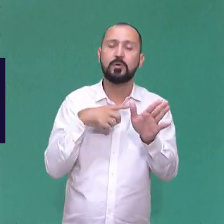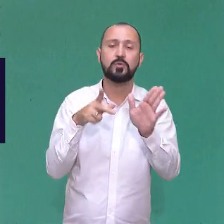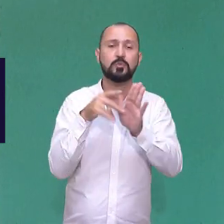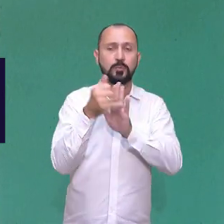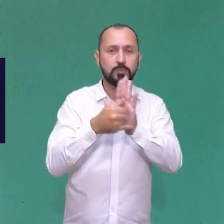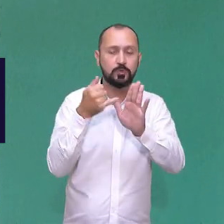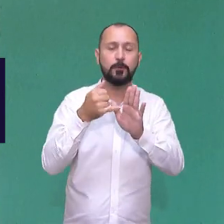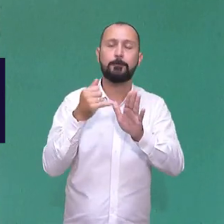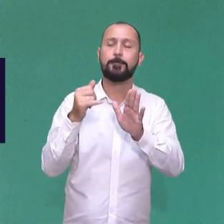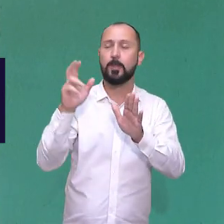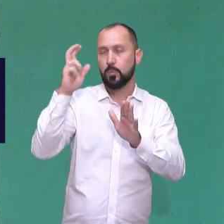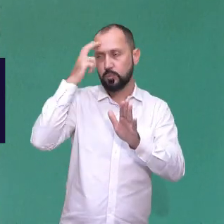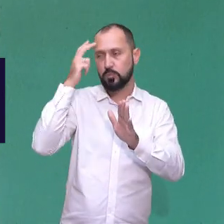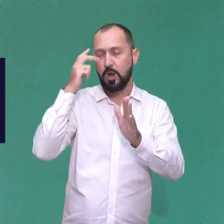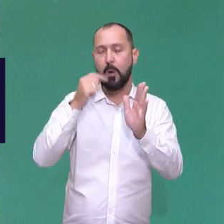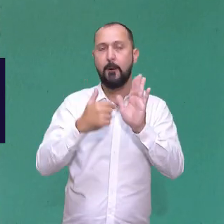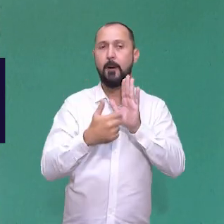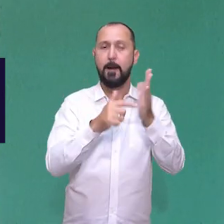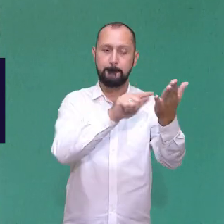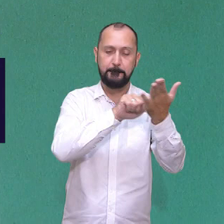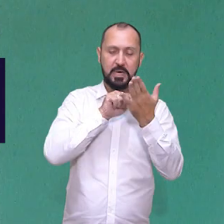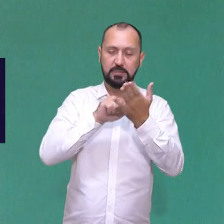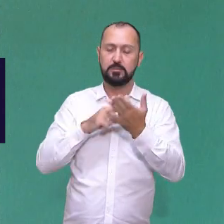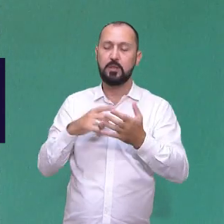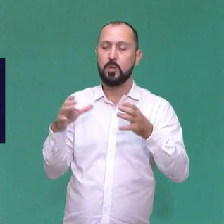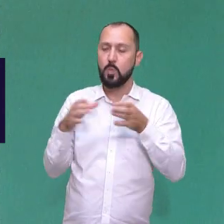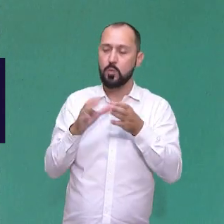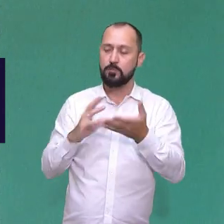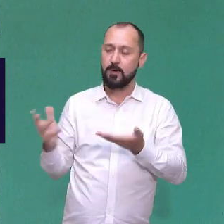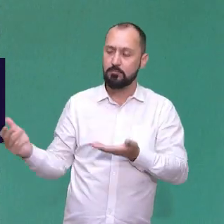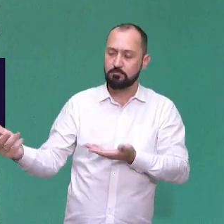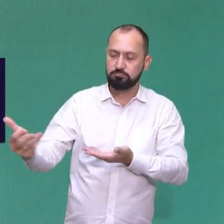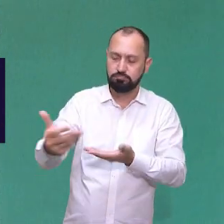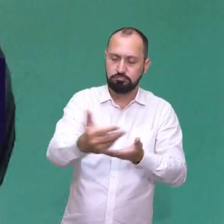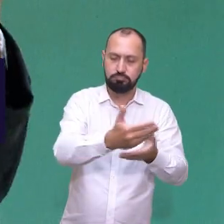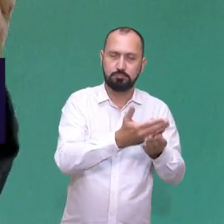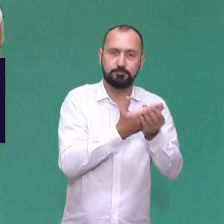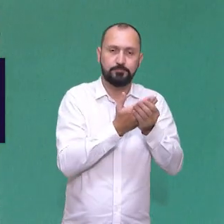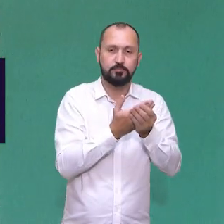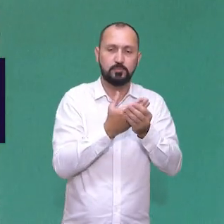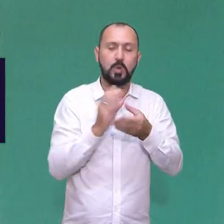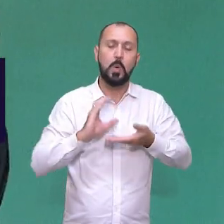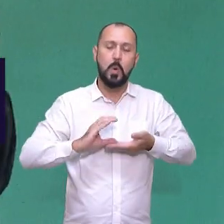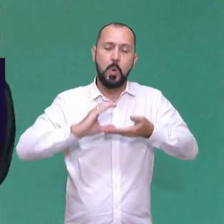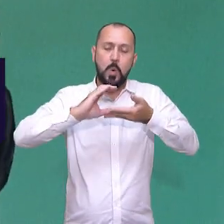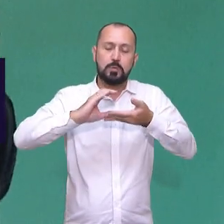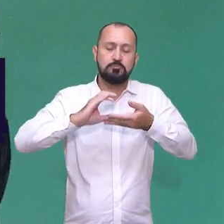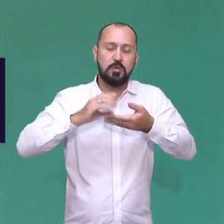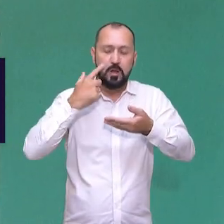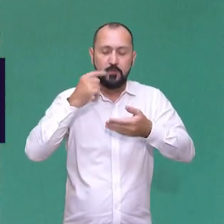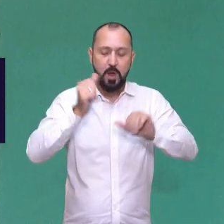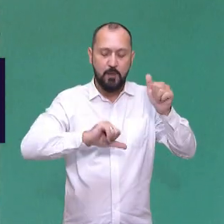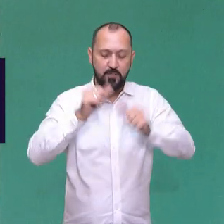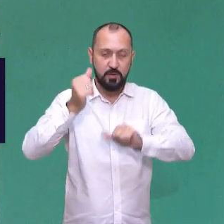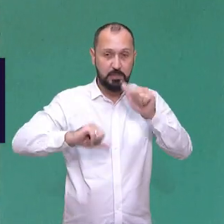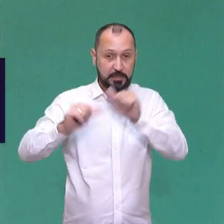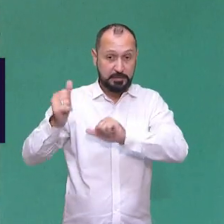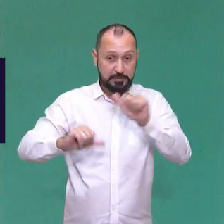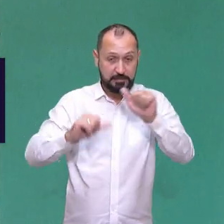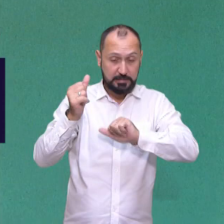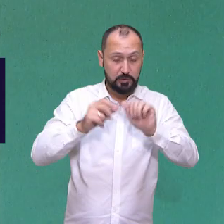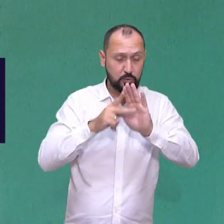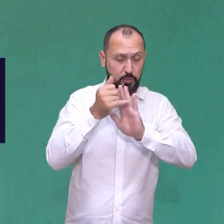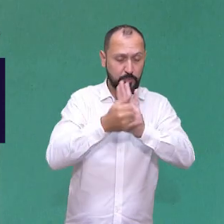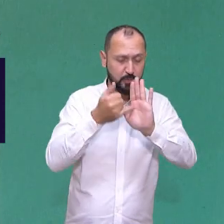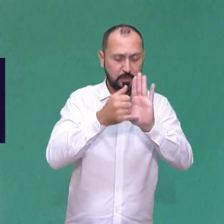um edital em que os projetos culturais são apresentados, você tem uma comissão, você tem um conselho que analisa